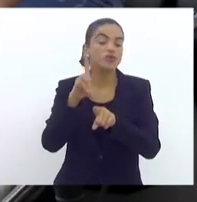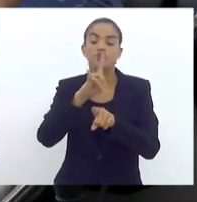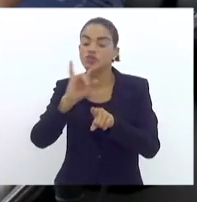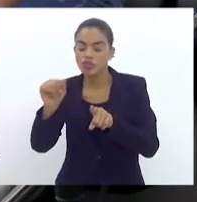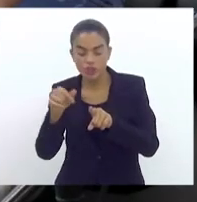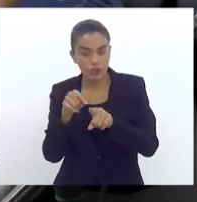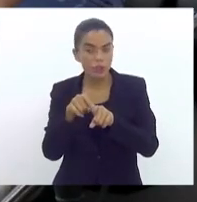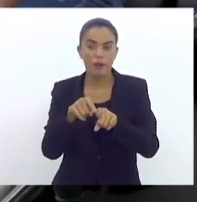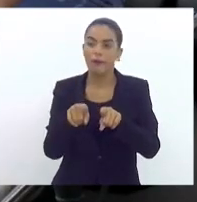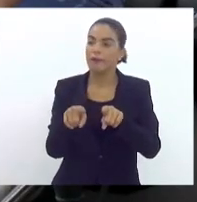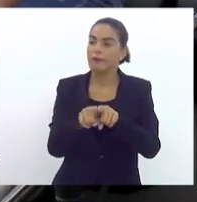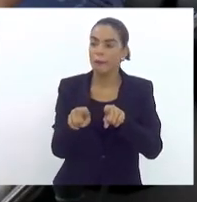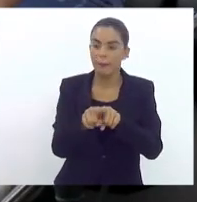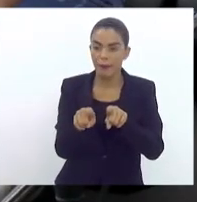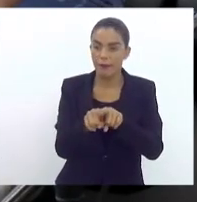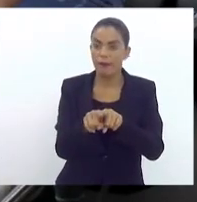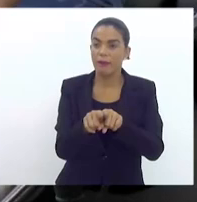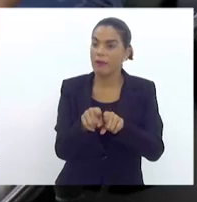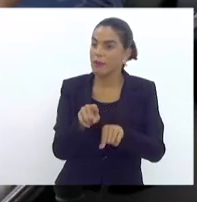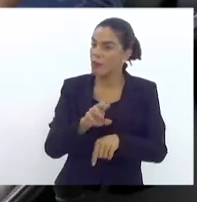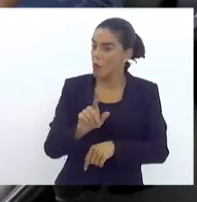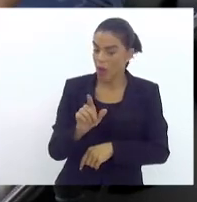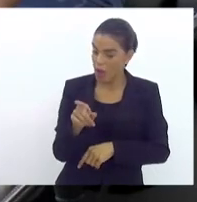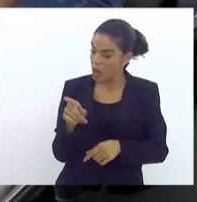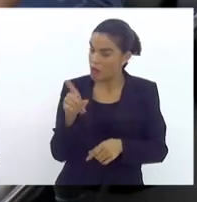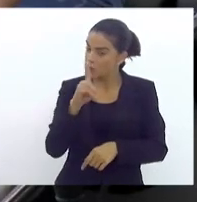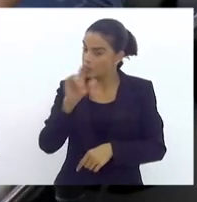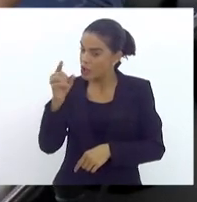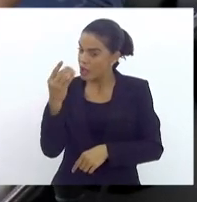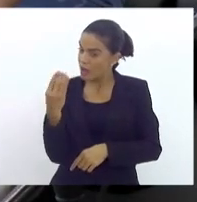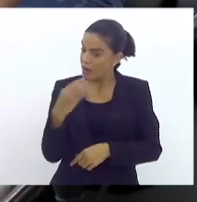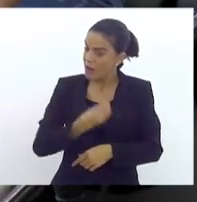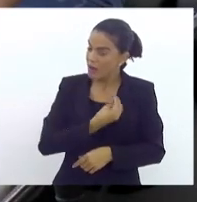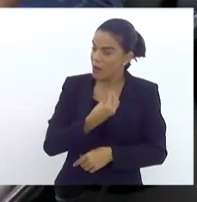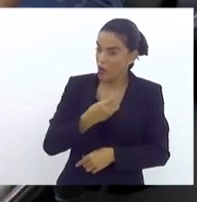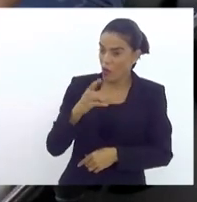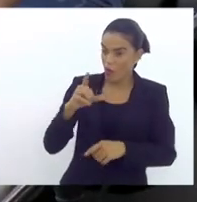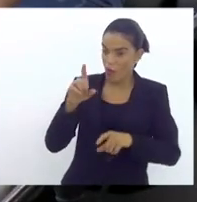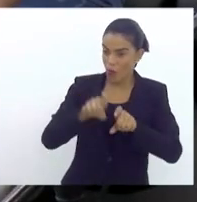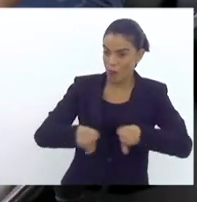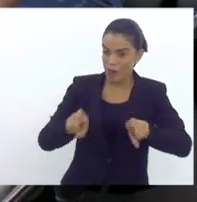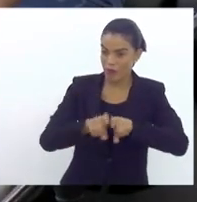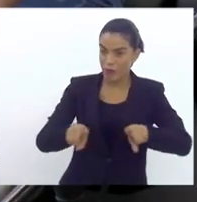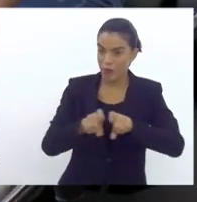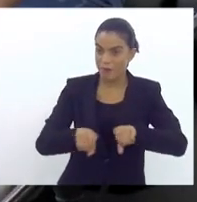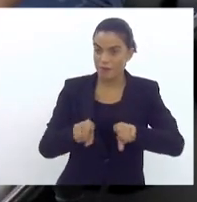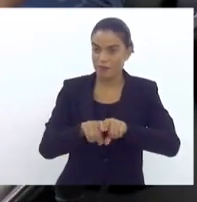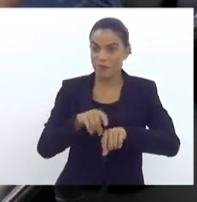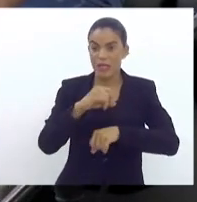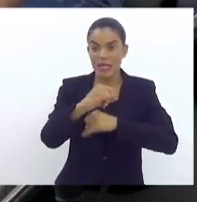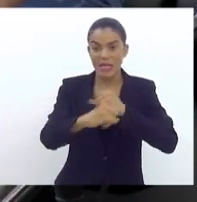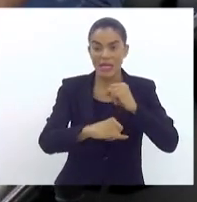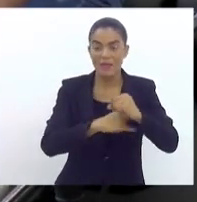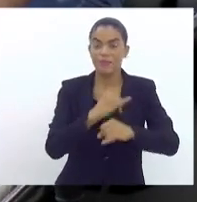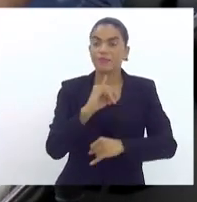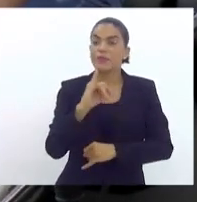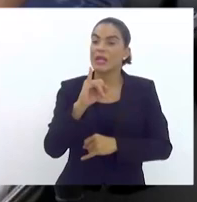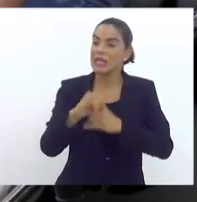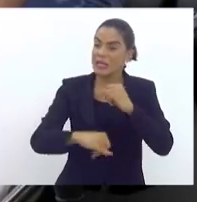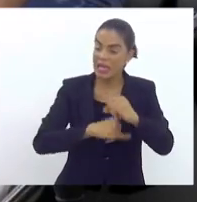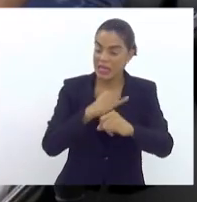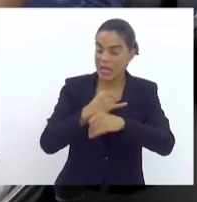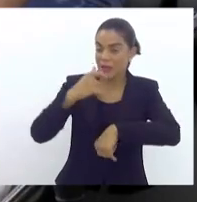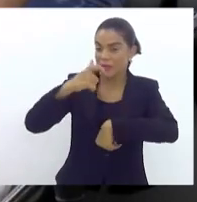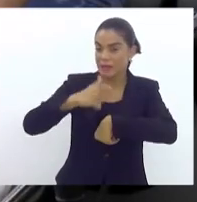data e a data que eles usam a data do computador não existe eles chamam de International times tem